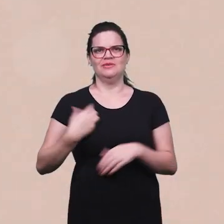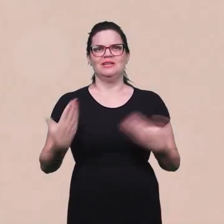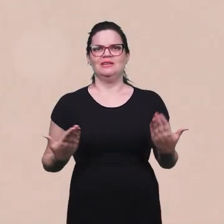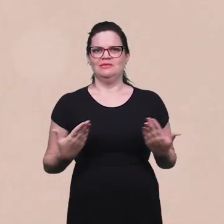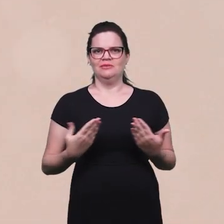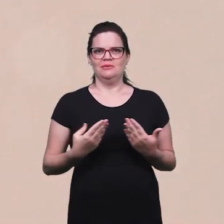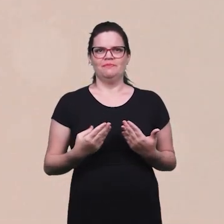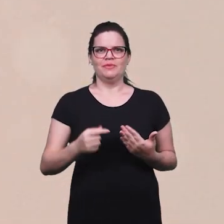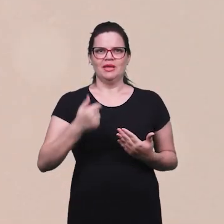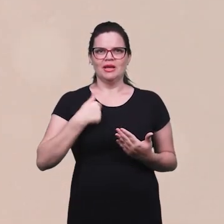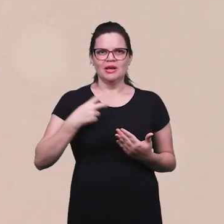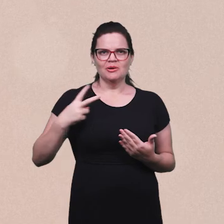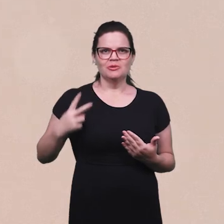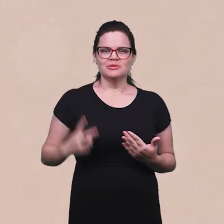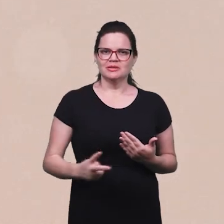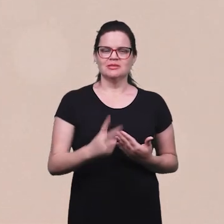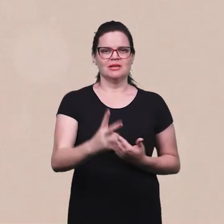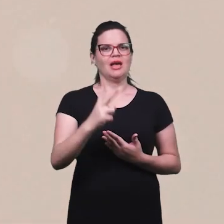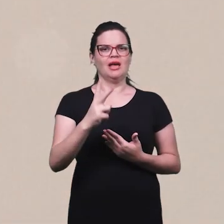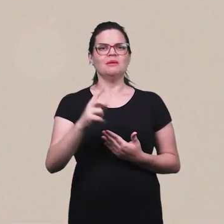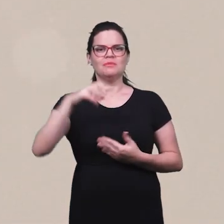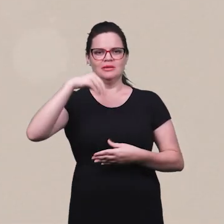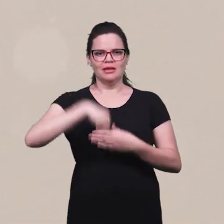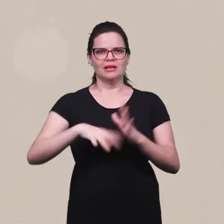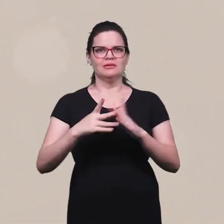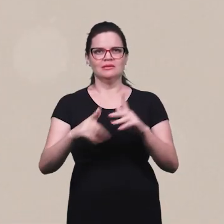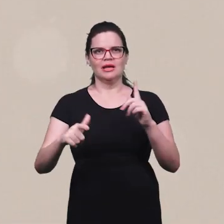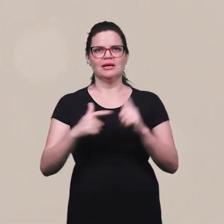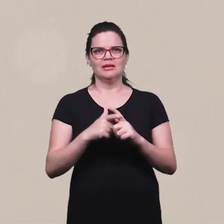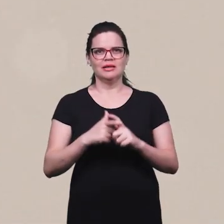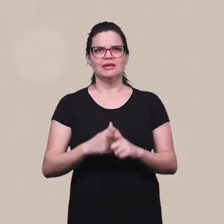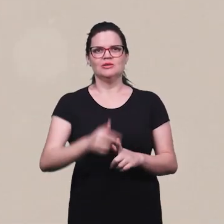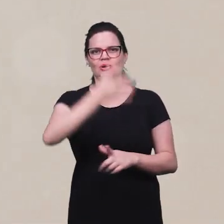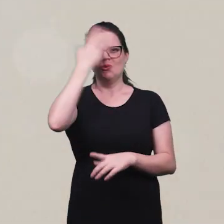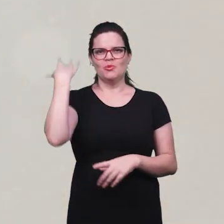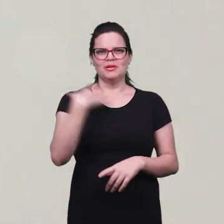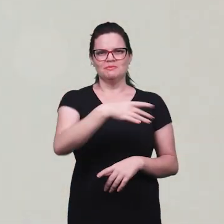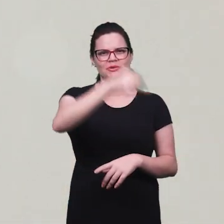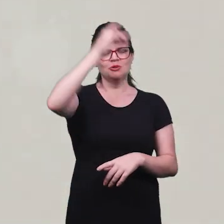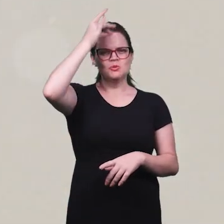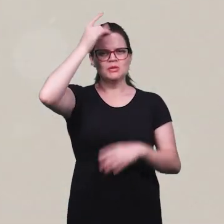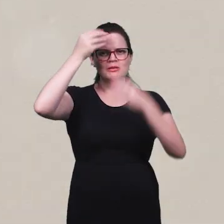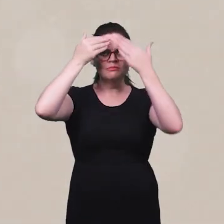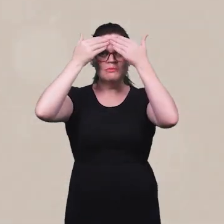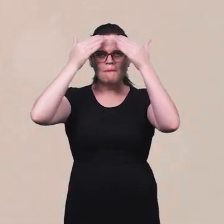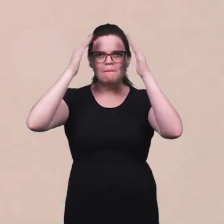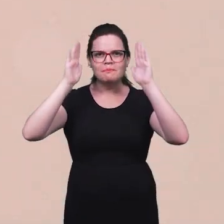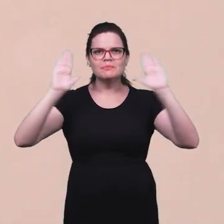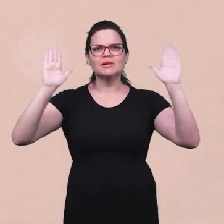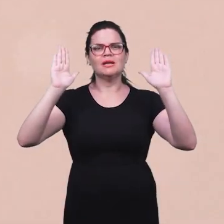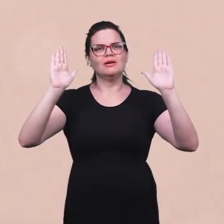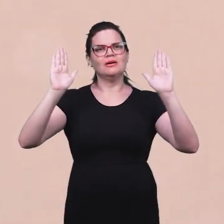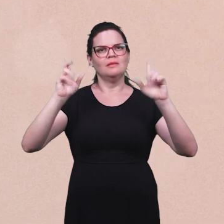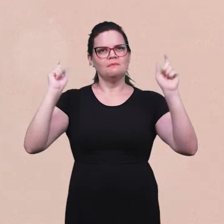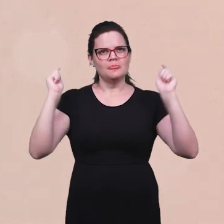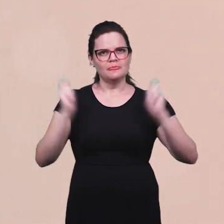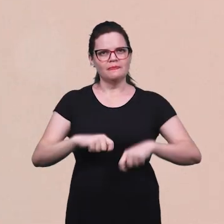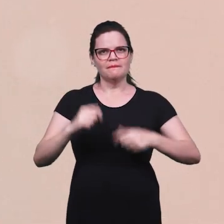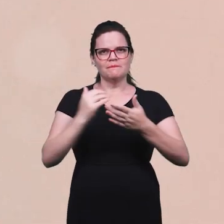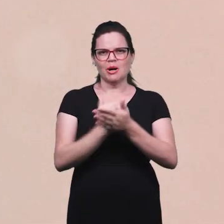igreja nenhuma aqui no momento da obra aqui, mas o Espírito Santo abriu a minha mente para que eu